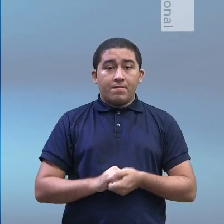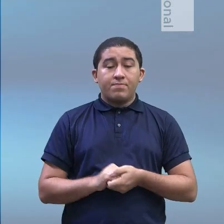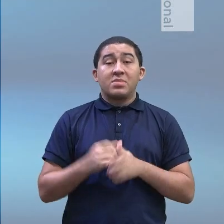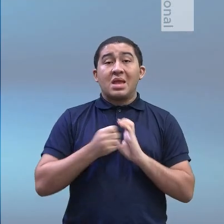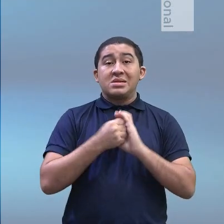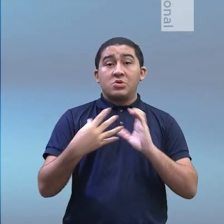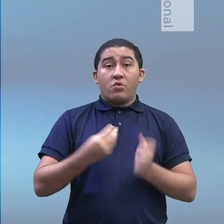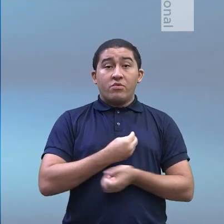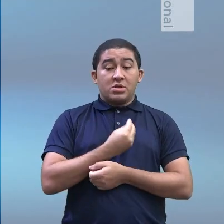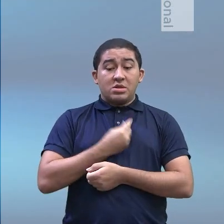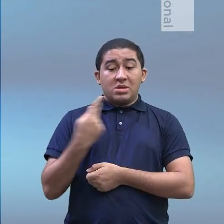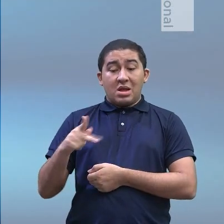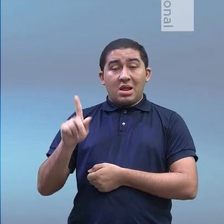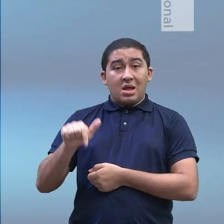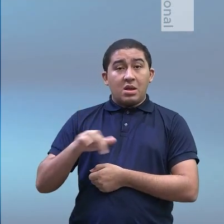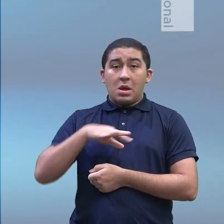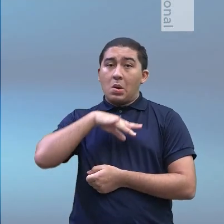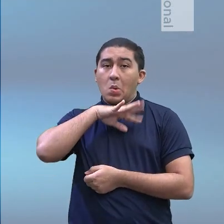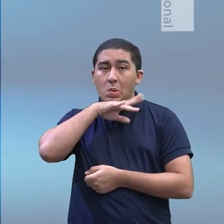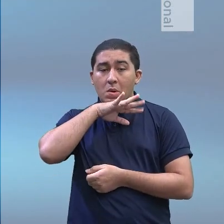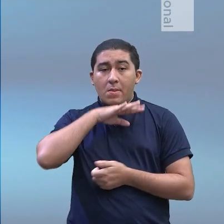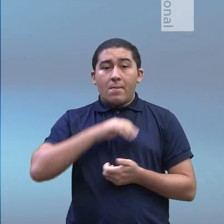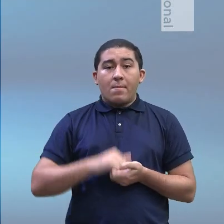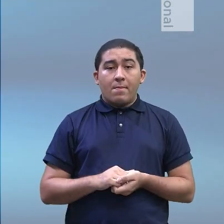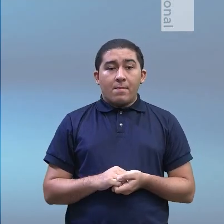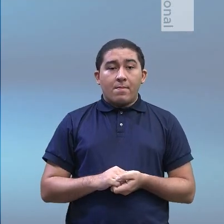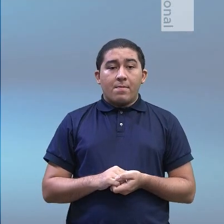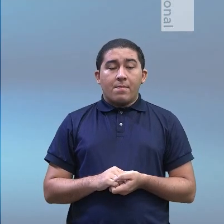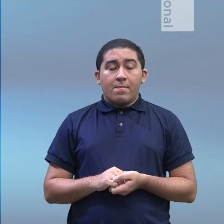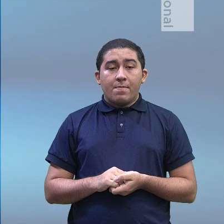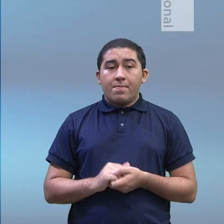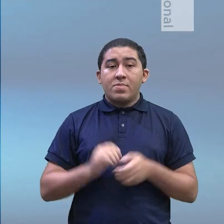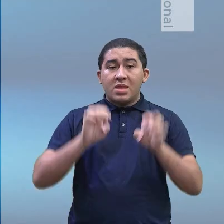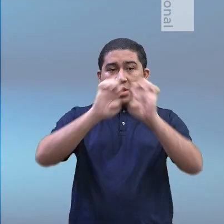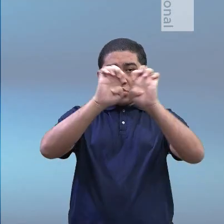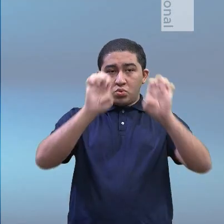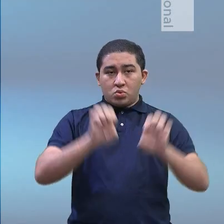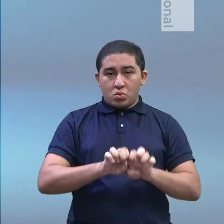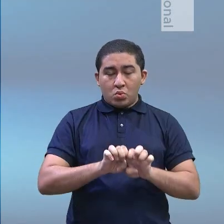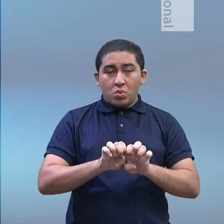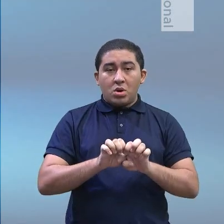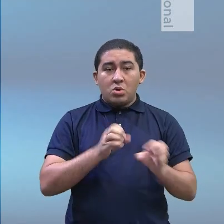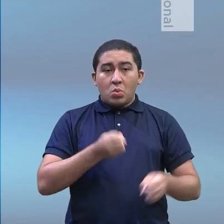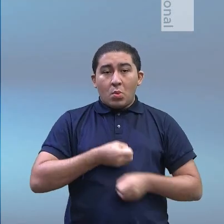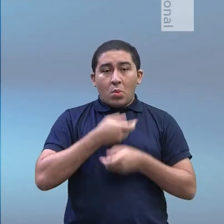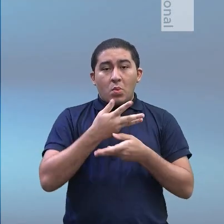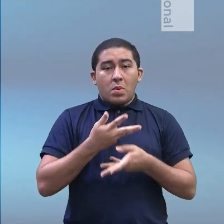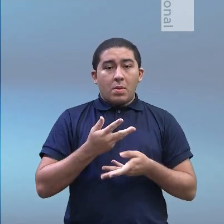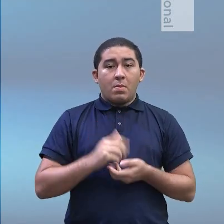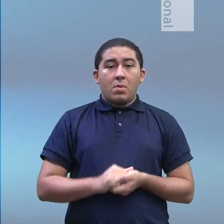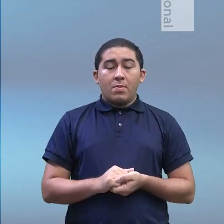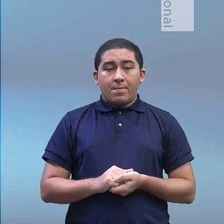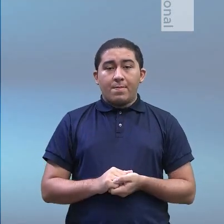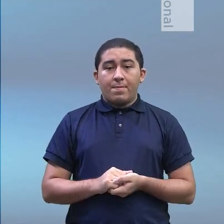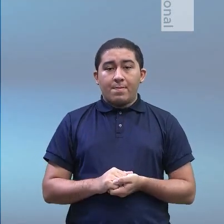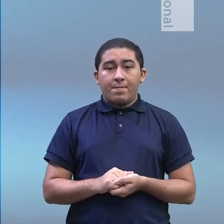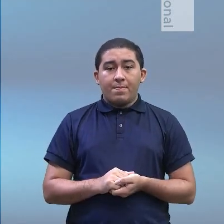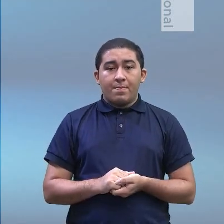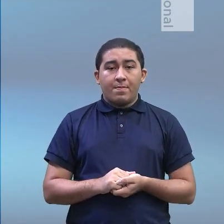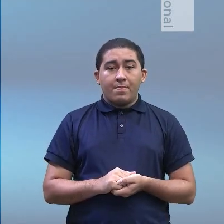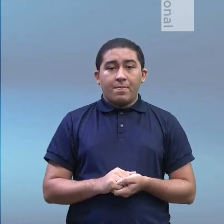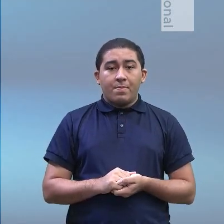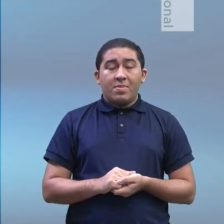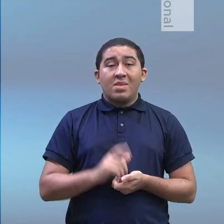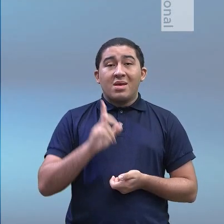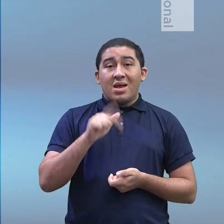vida dela eram ruins, né? A estrutura do poema como ele é um poema de versos